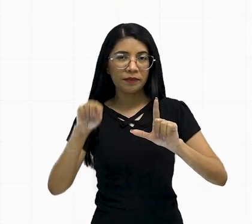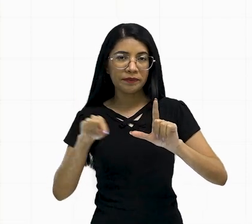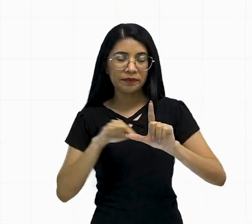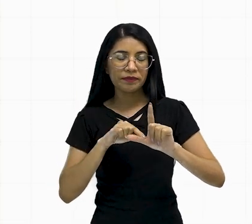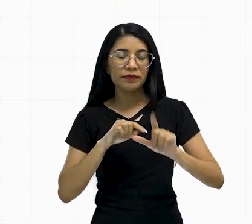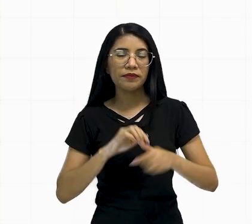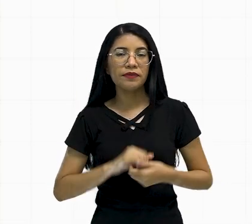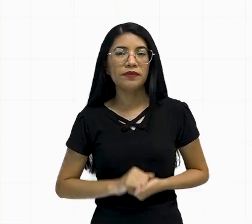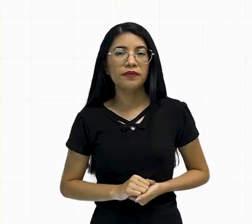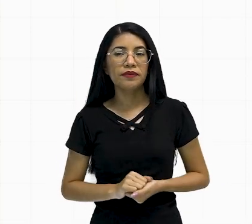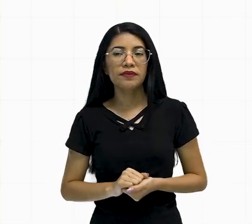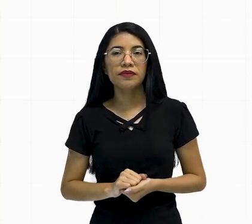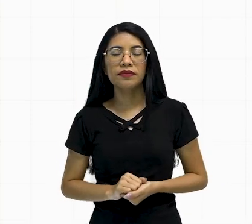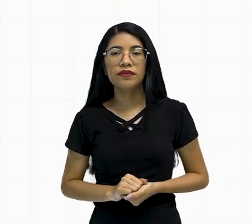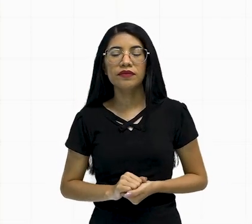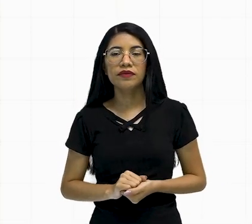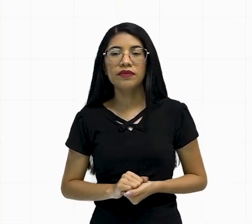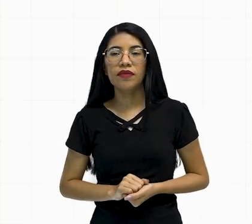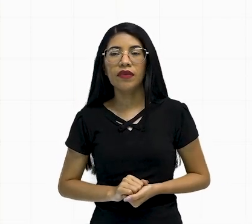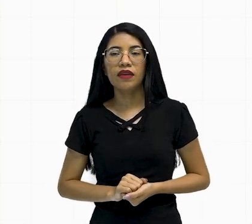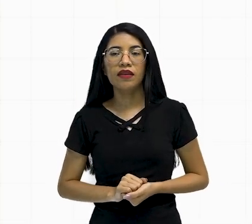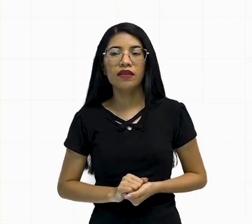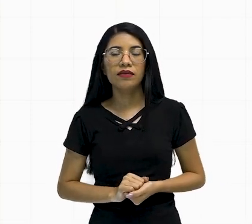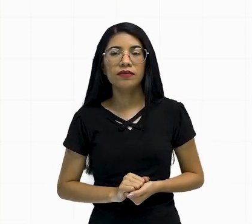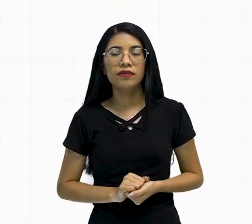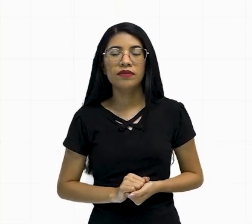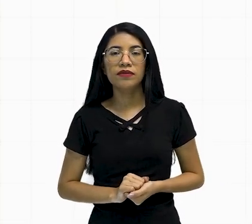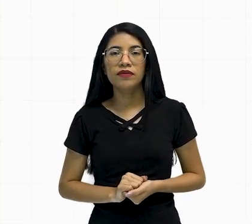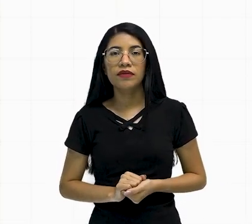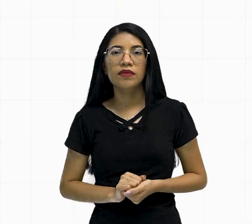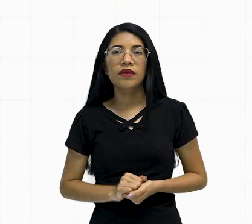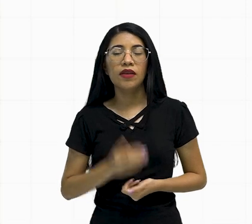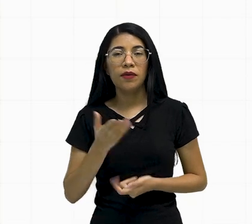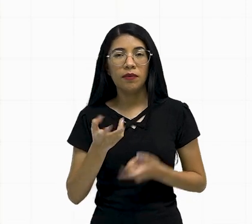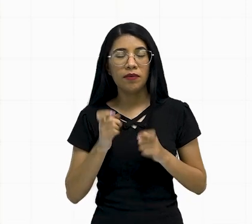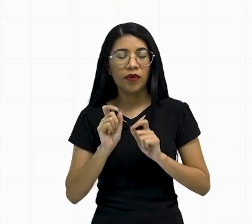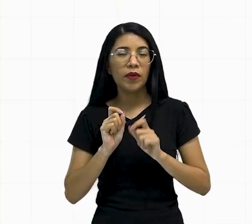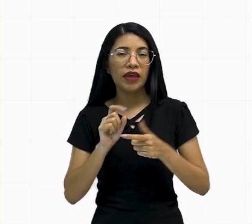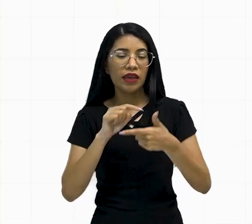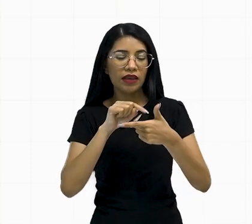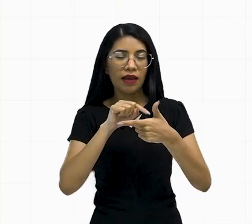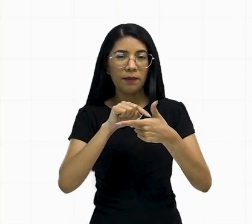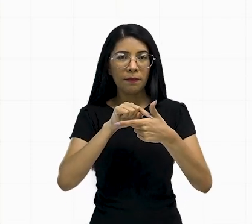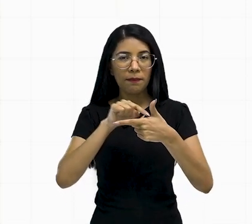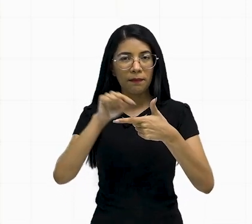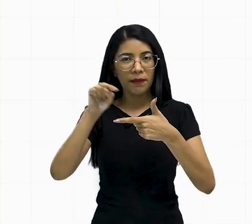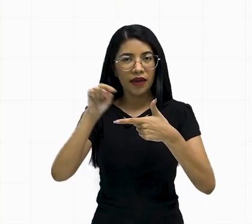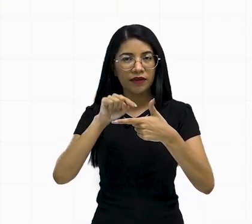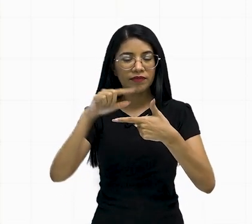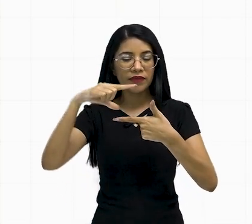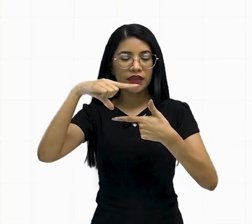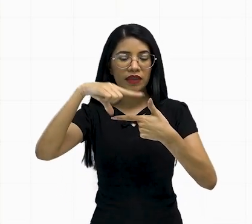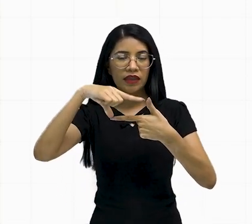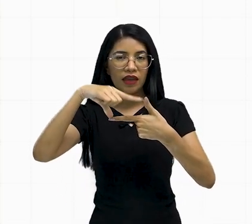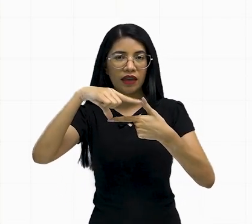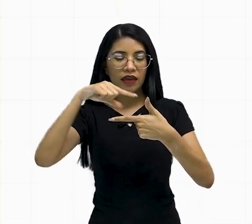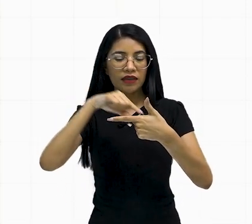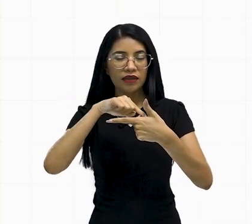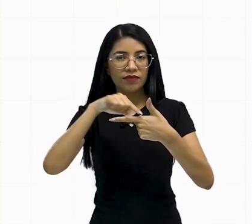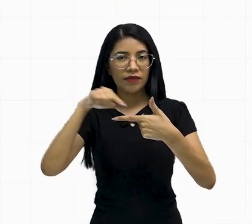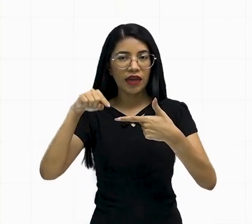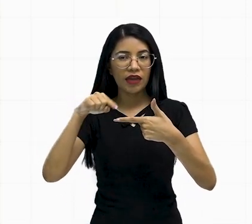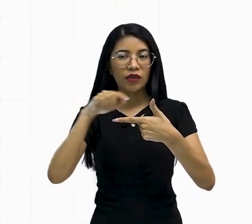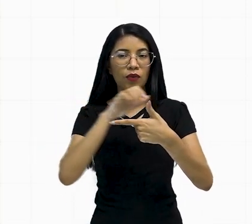traçando aqui essa... Vamos tentar fazer de novo. Traçando aqui esta reta que está unindo os pontos A e